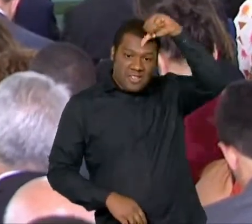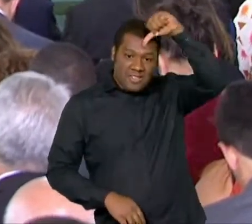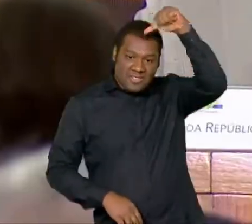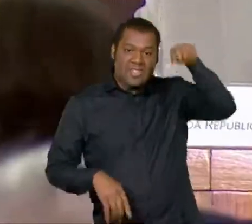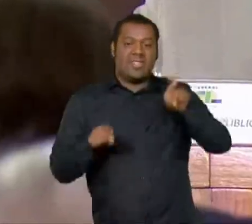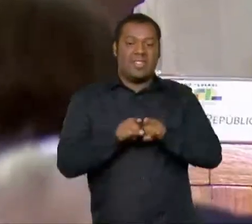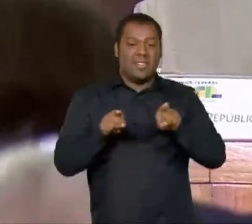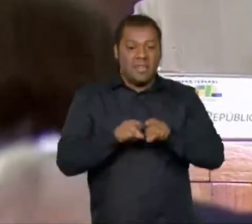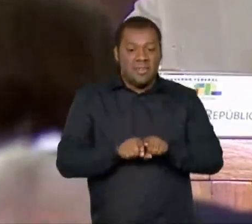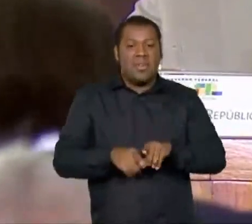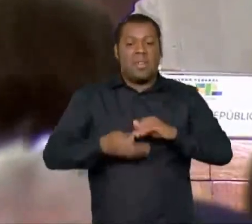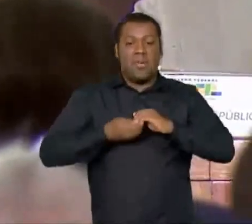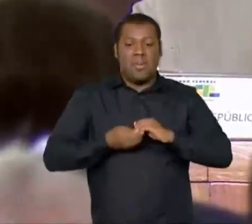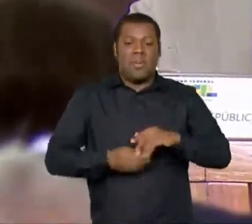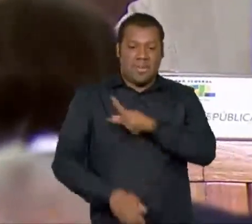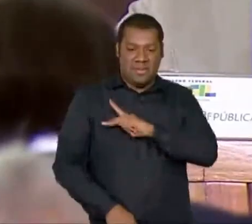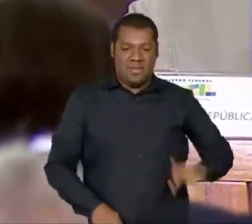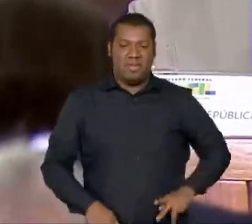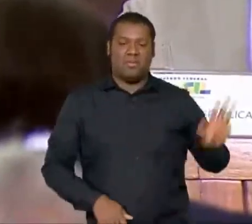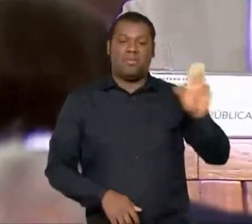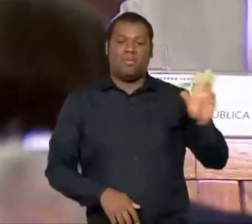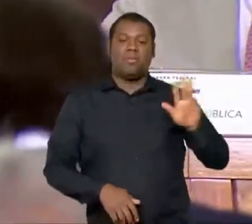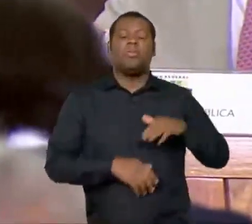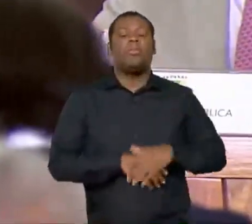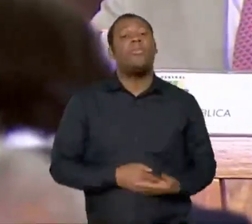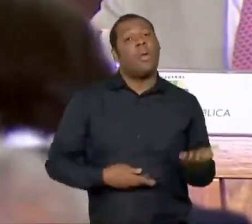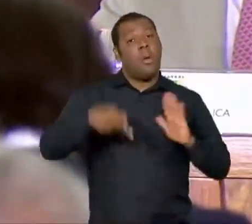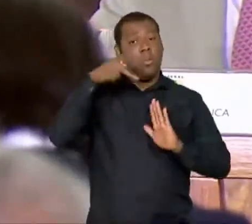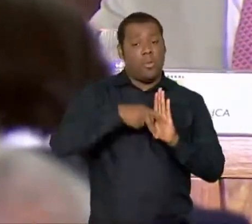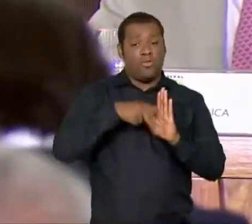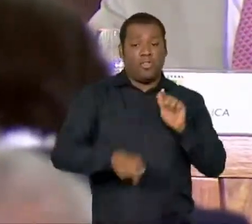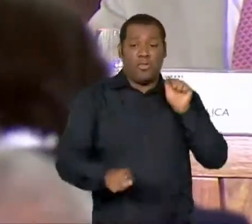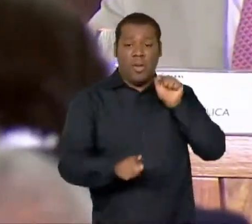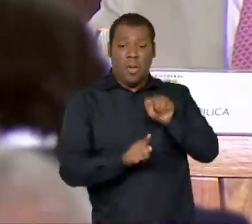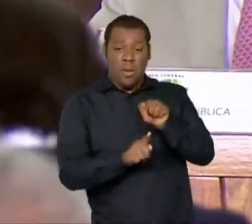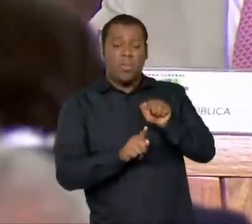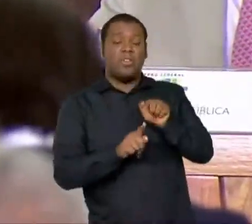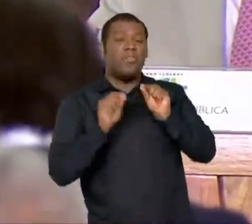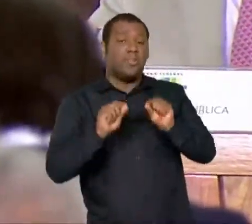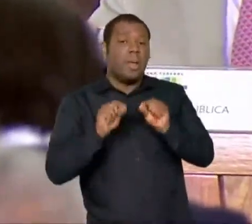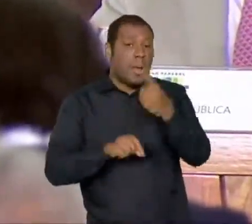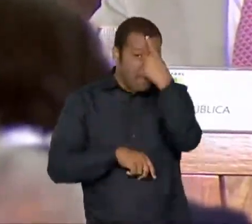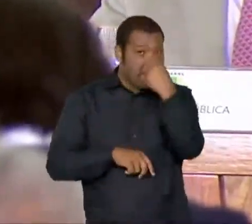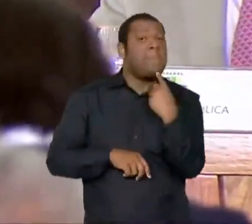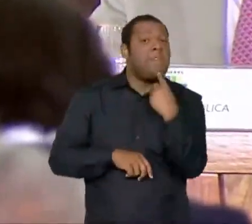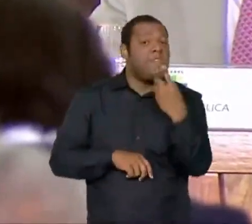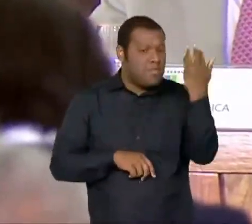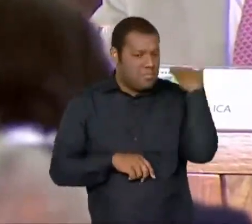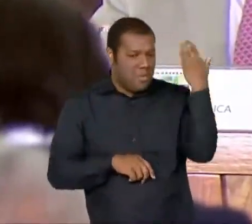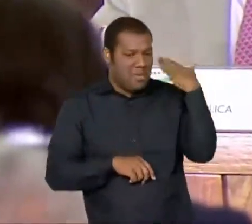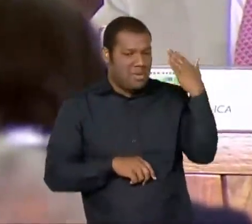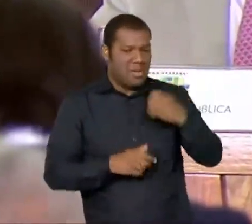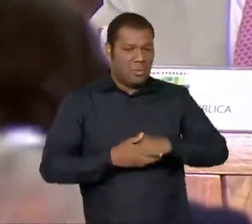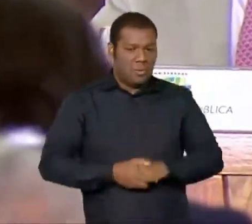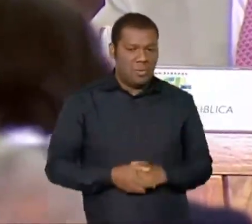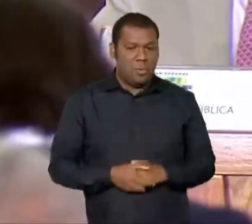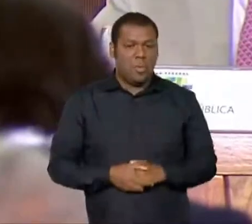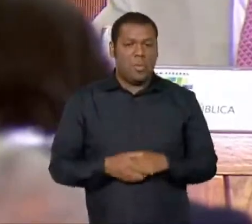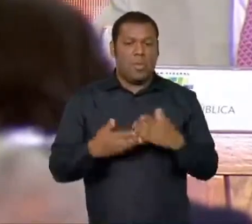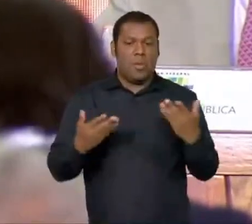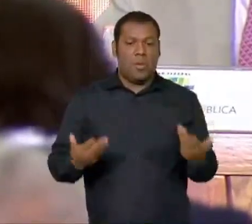a lógica do programa é substituir Aquele modelo antigo de somente fazer